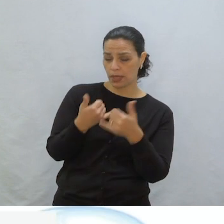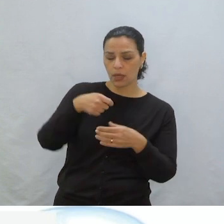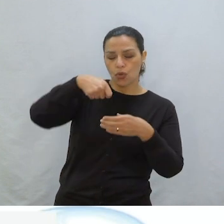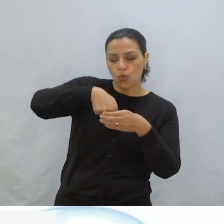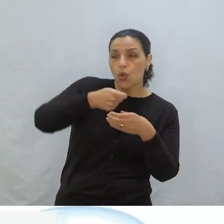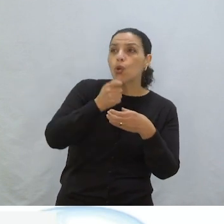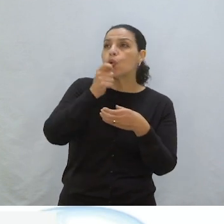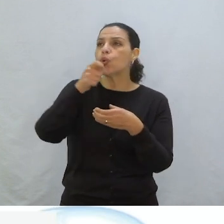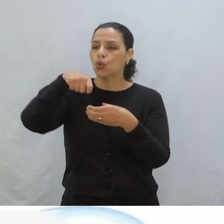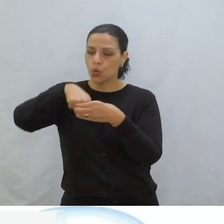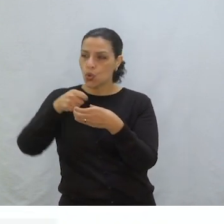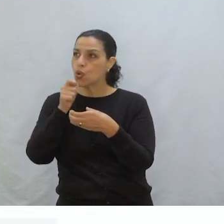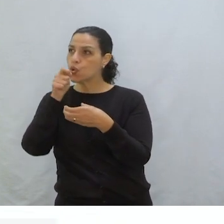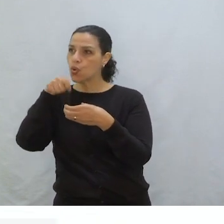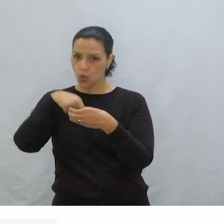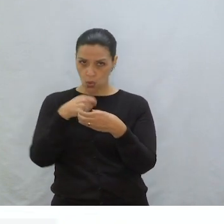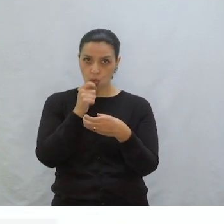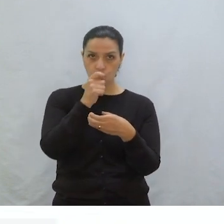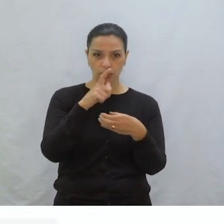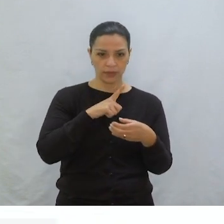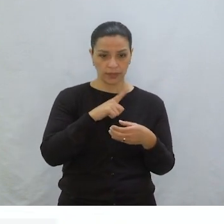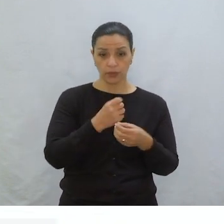Então, as duas estão brincando de bolinha de sabão.